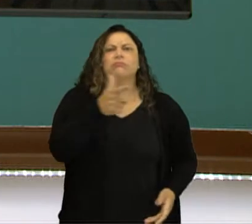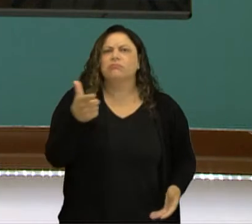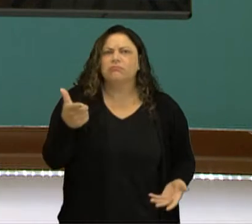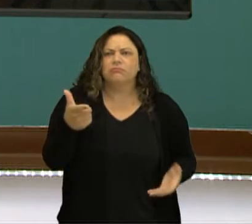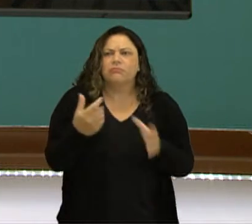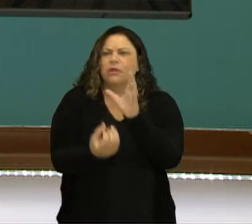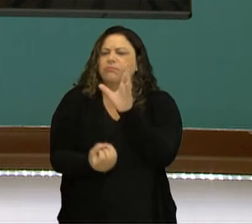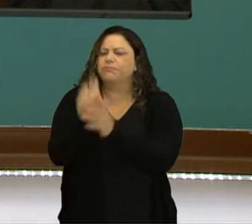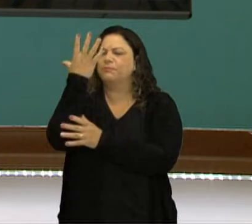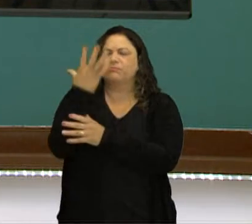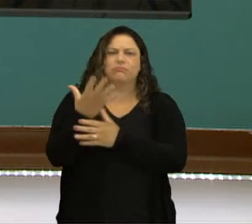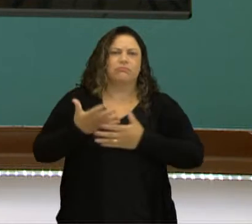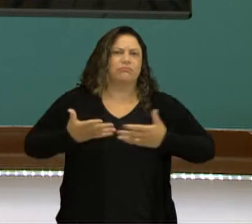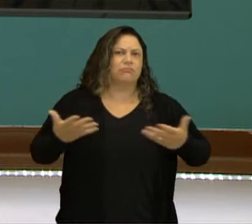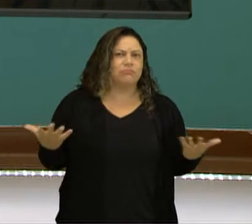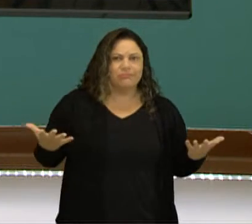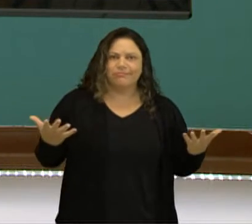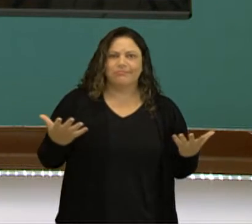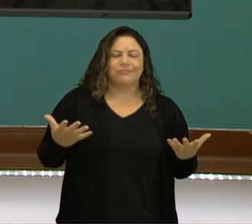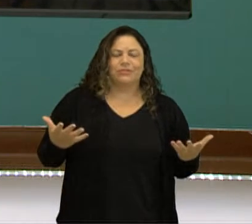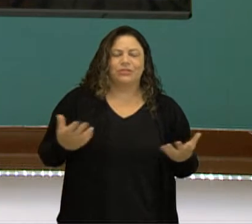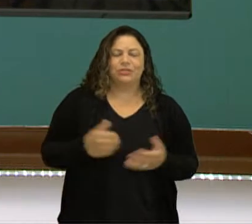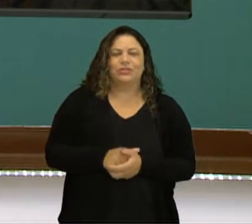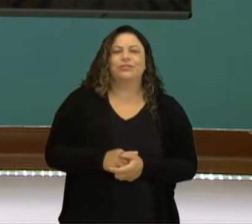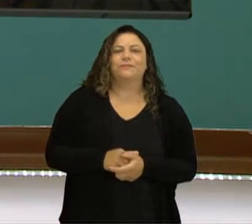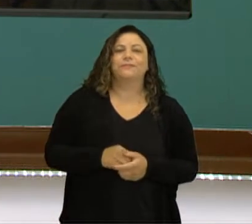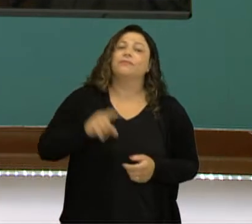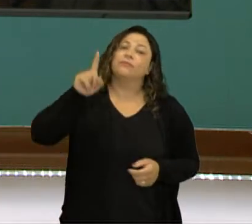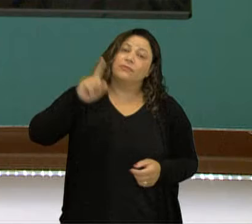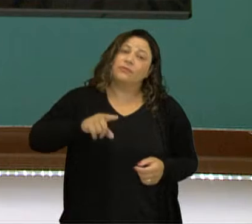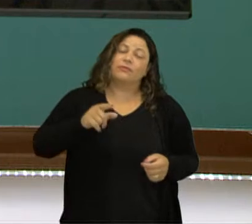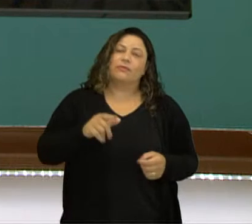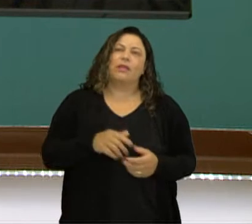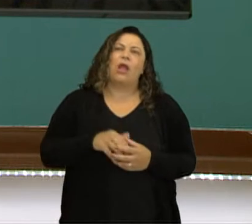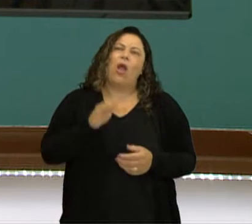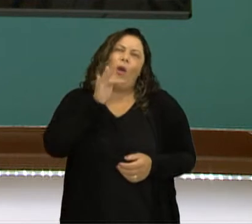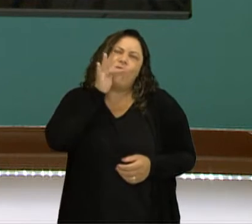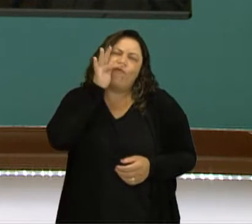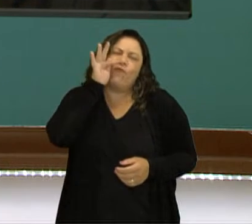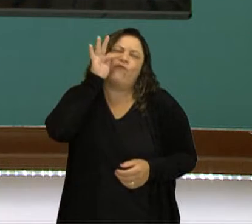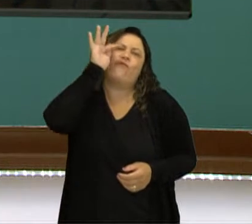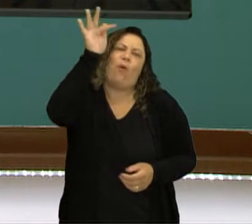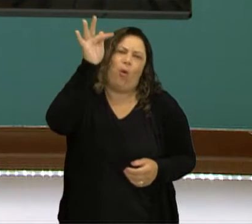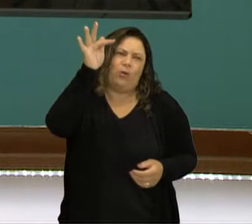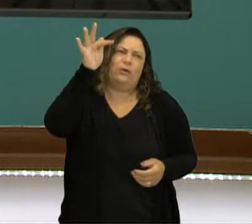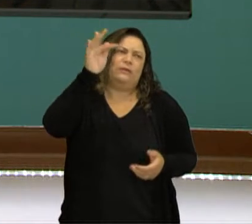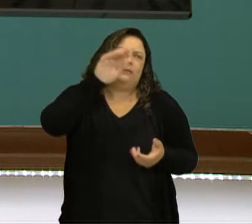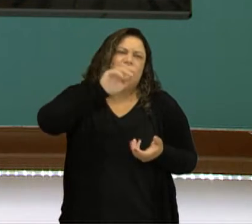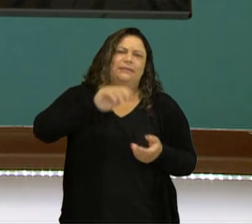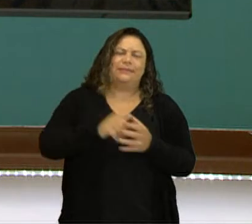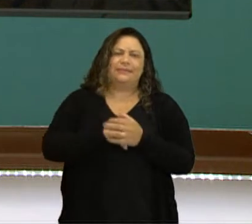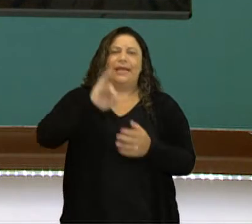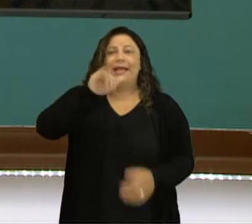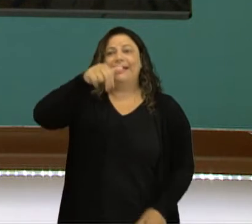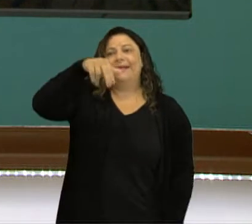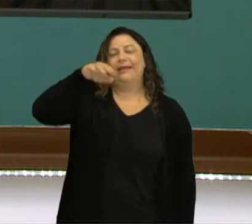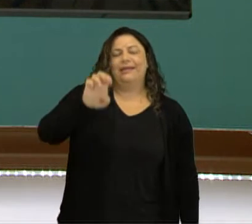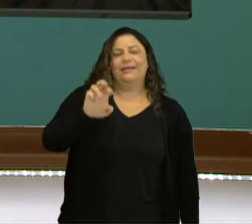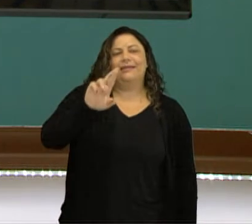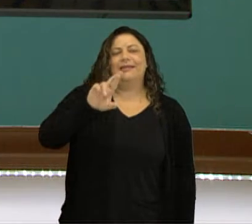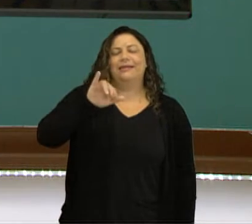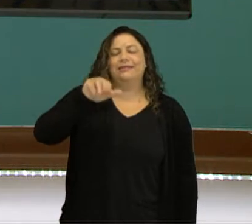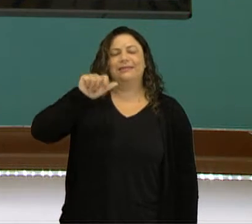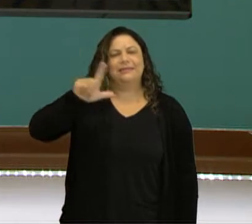surge, então necessita uma correção, certo? Uns chamam de força centrífuga, tal, mas né, não tem nada a ver, força inercial e assim por